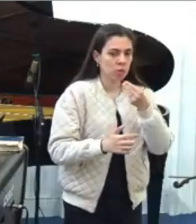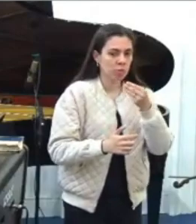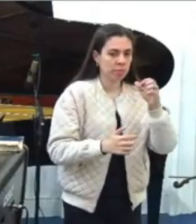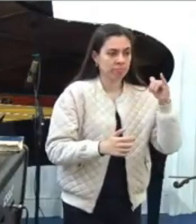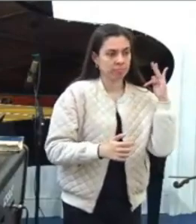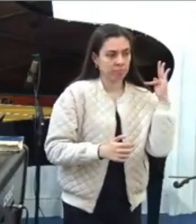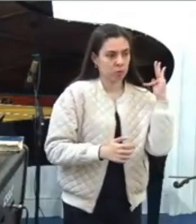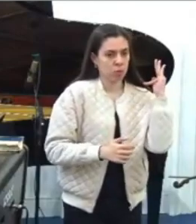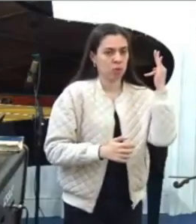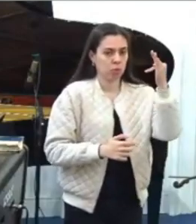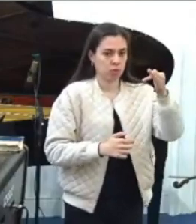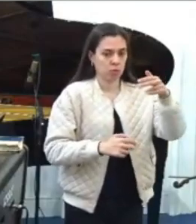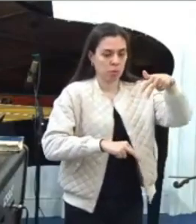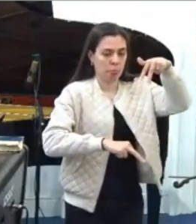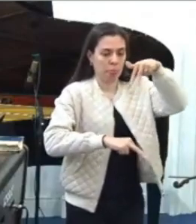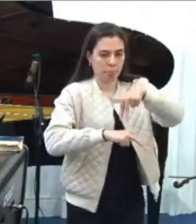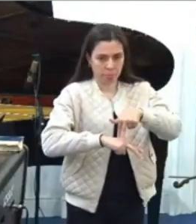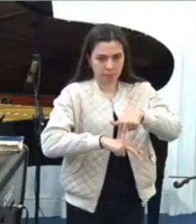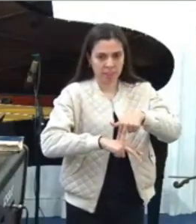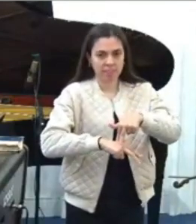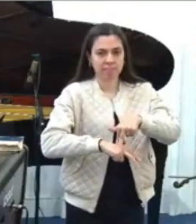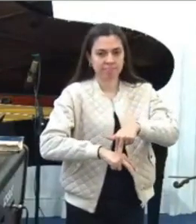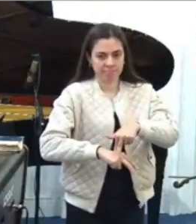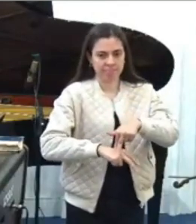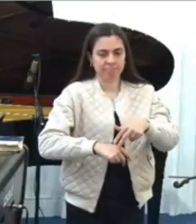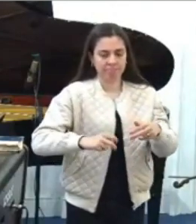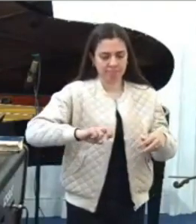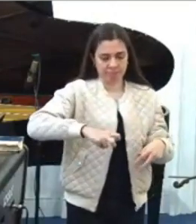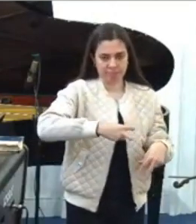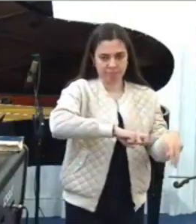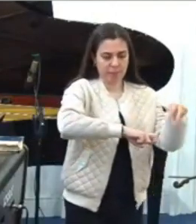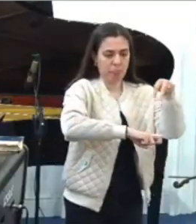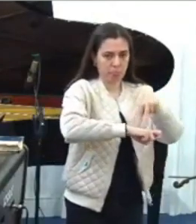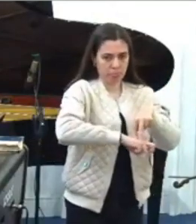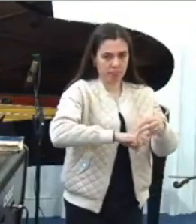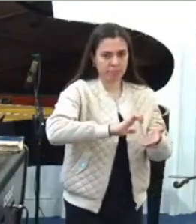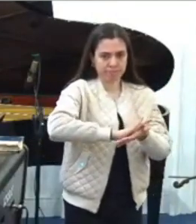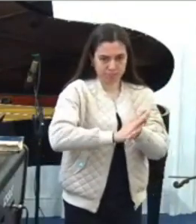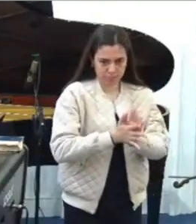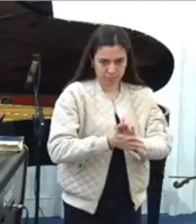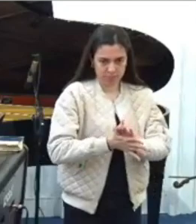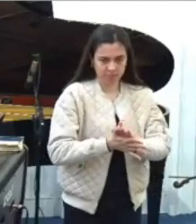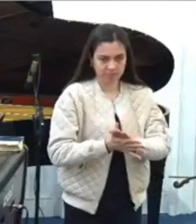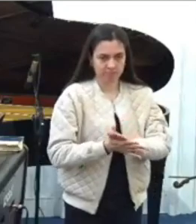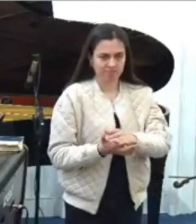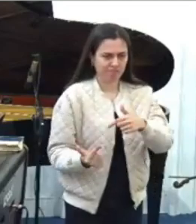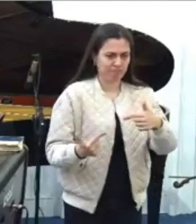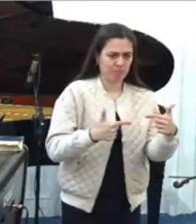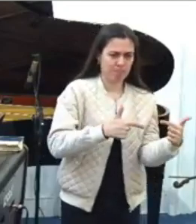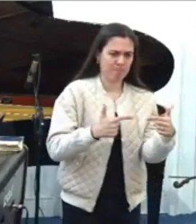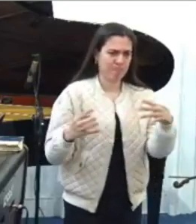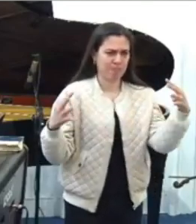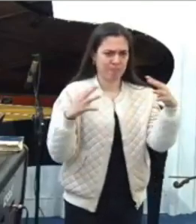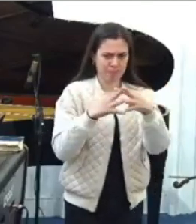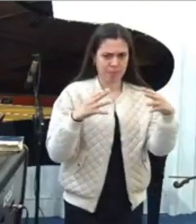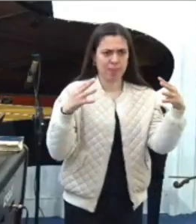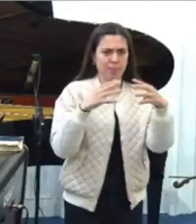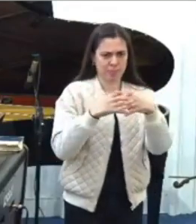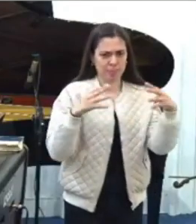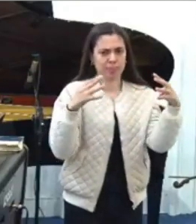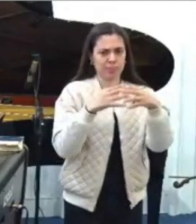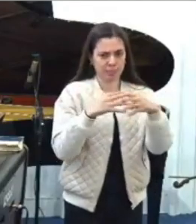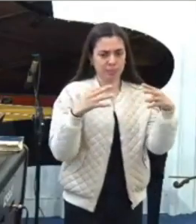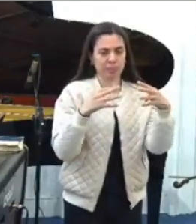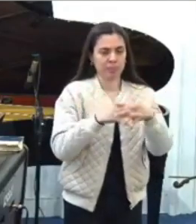uma inimizade entre reinos tal que esses reinos constantemente estariam em conflito. E dentro